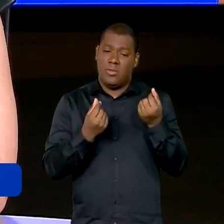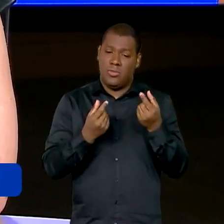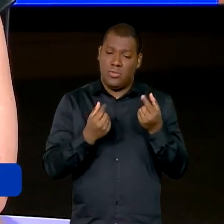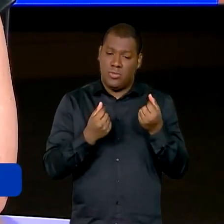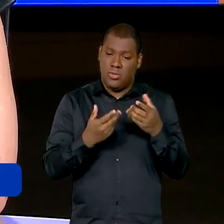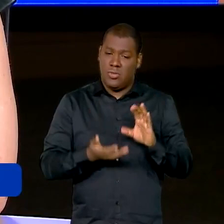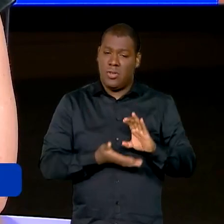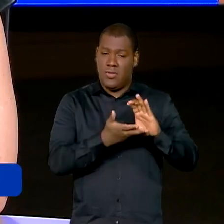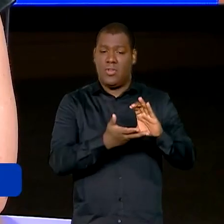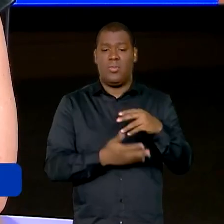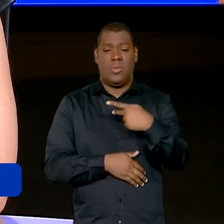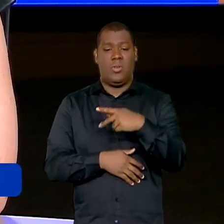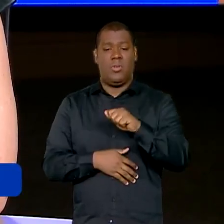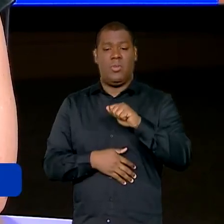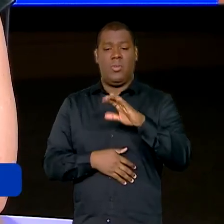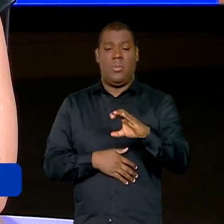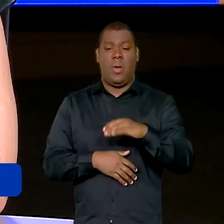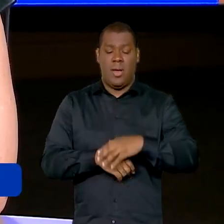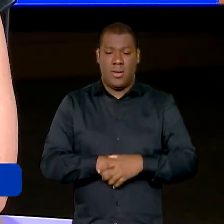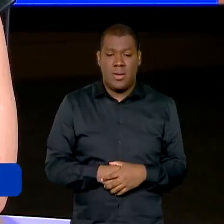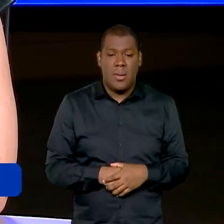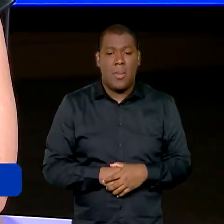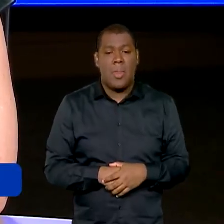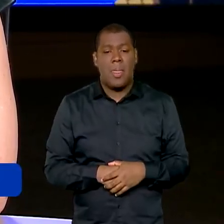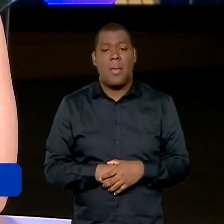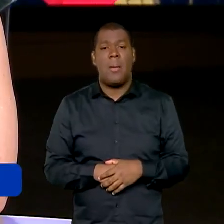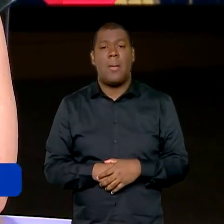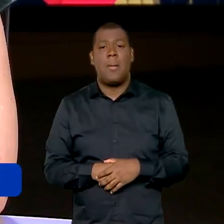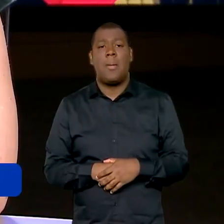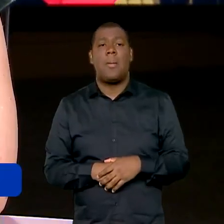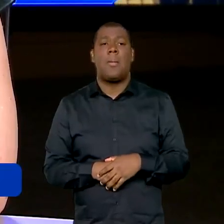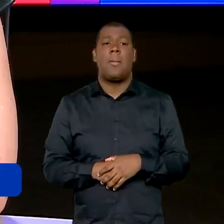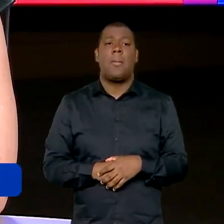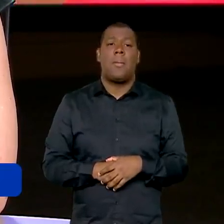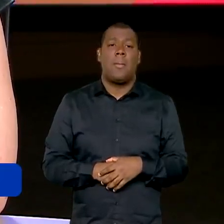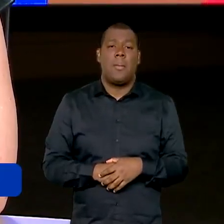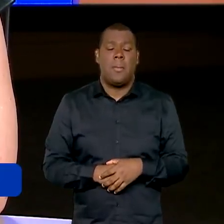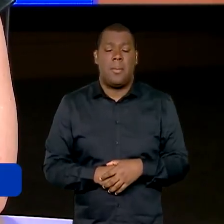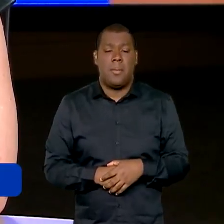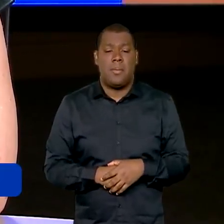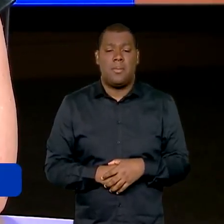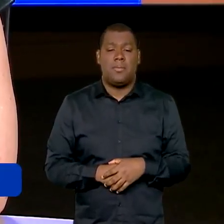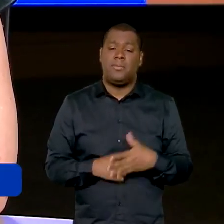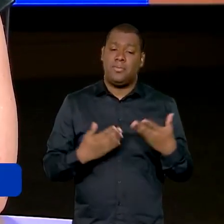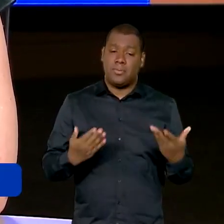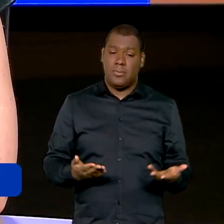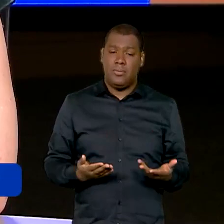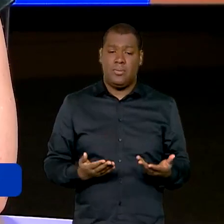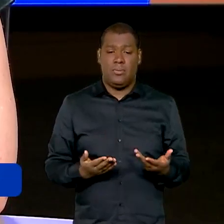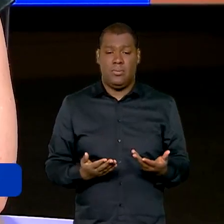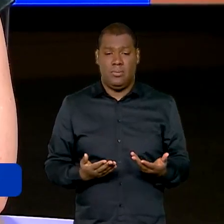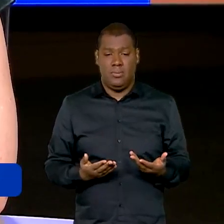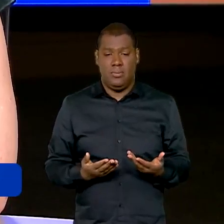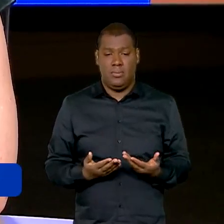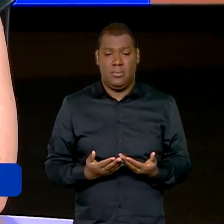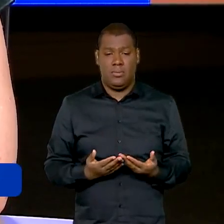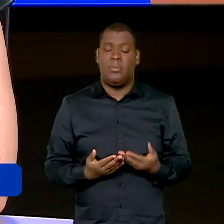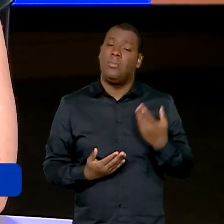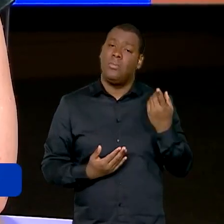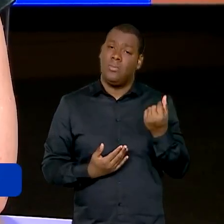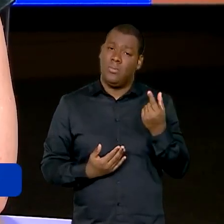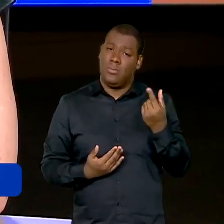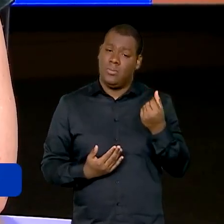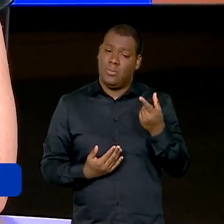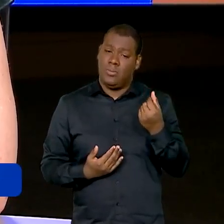sobre a adesão, né? As emendas individuais, emendas de bancada, puderam ser destinadas ao